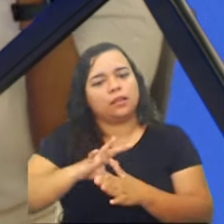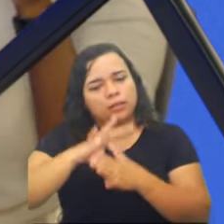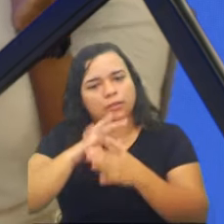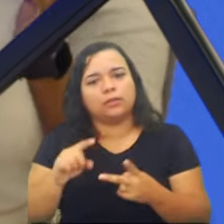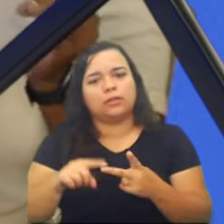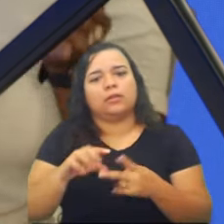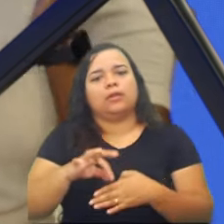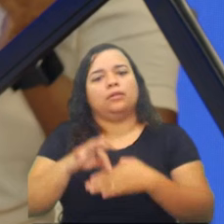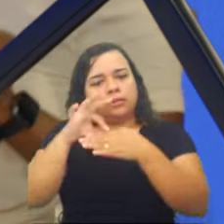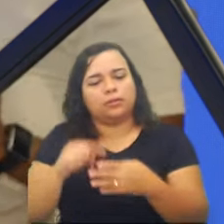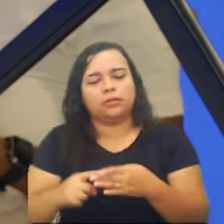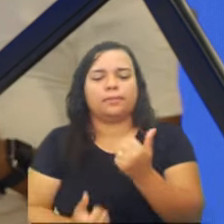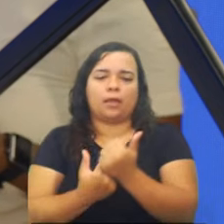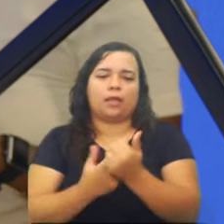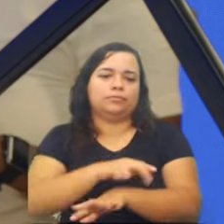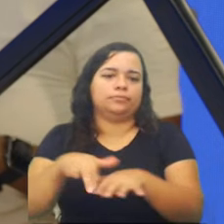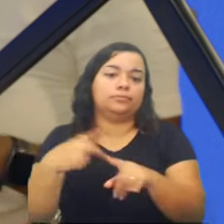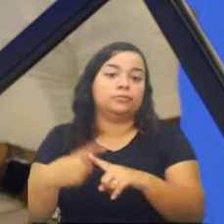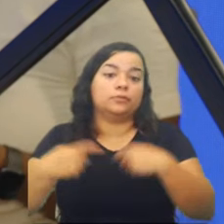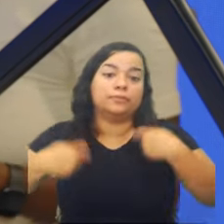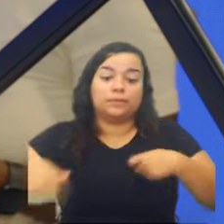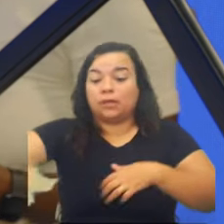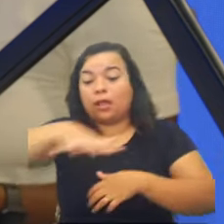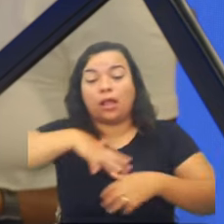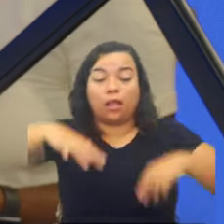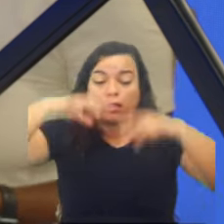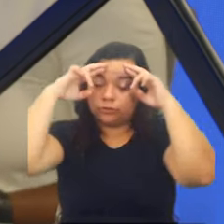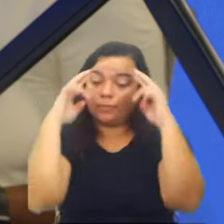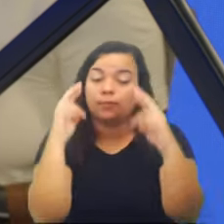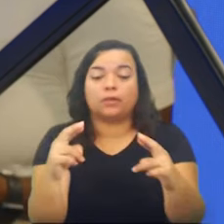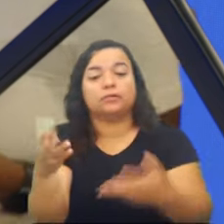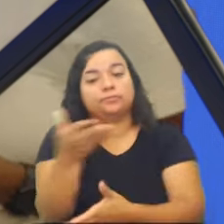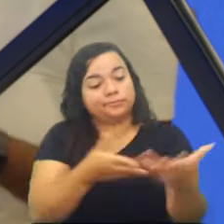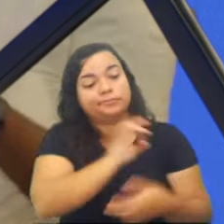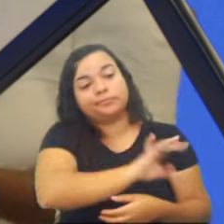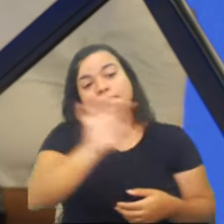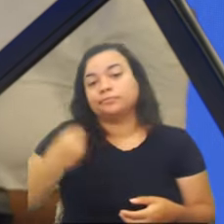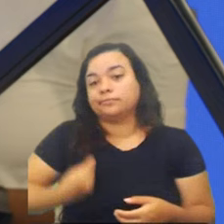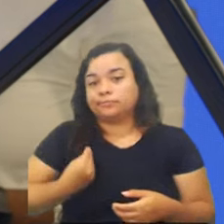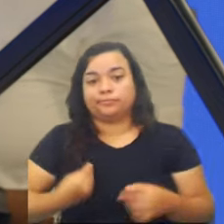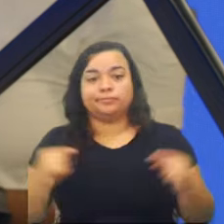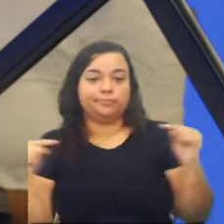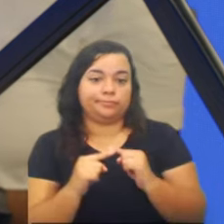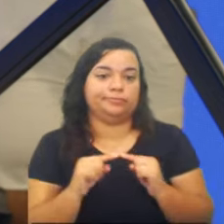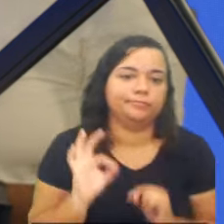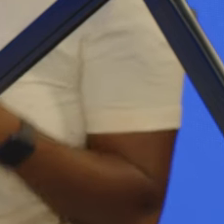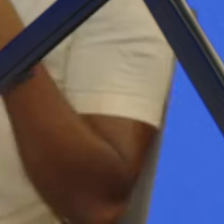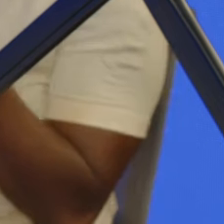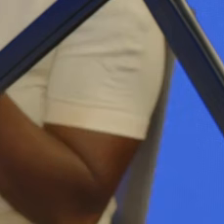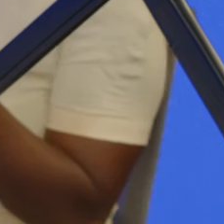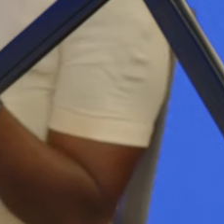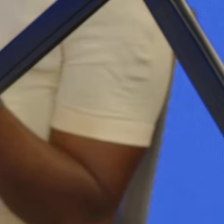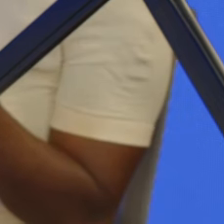liderança na média liderança na base porque precisa ser um ambiente de respeito à existência do outro eu